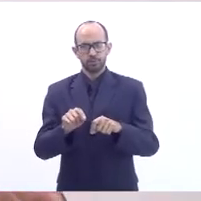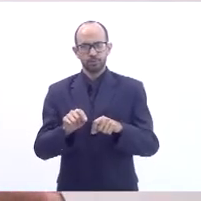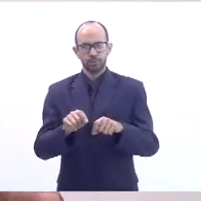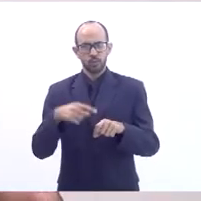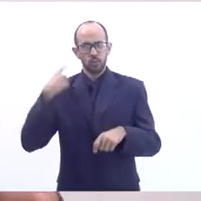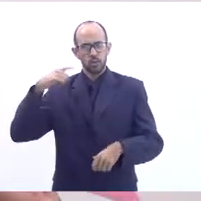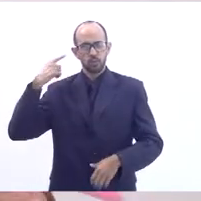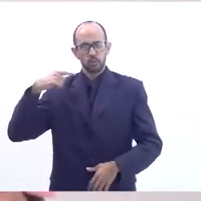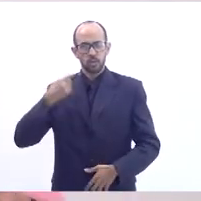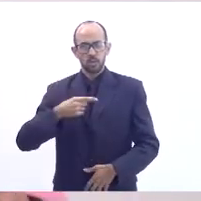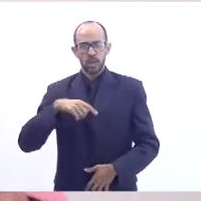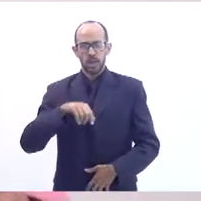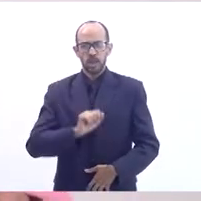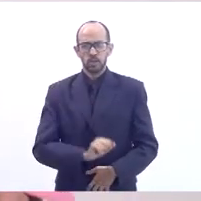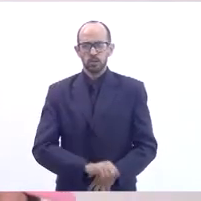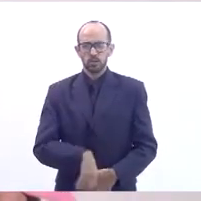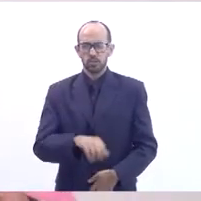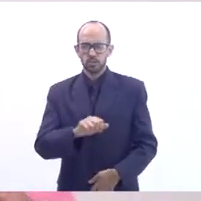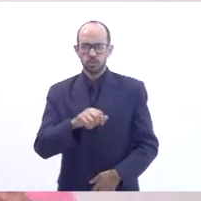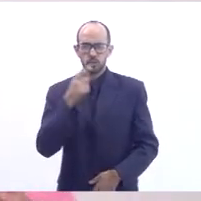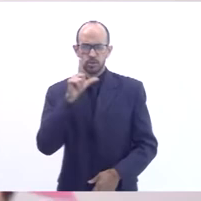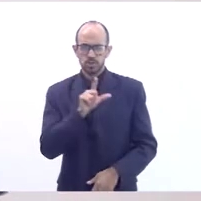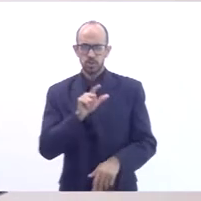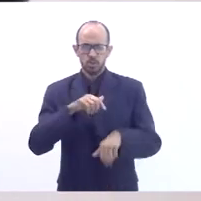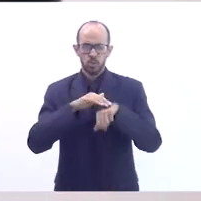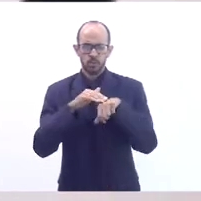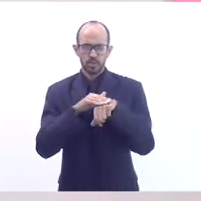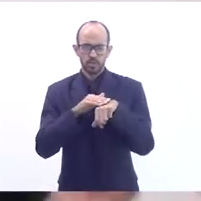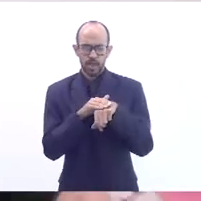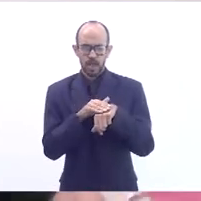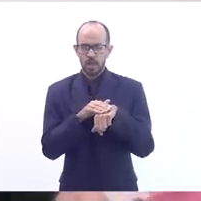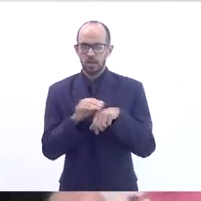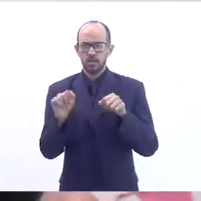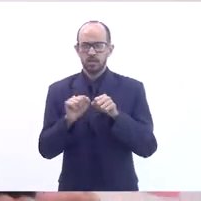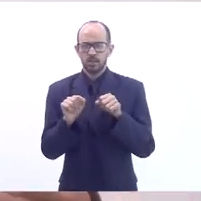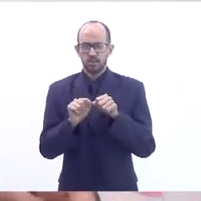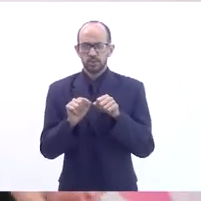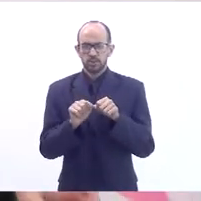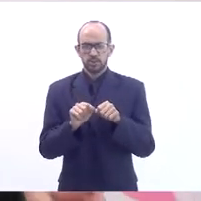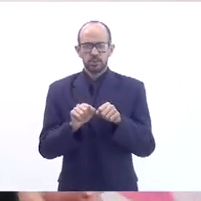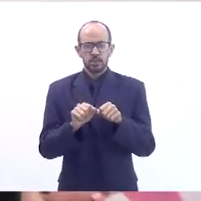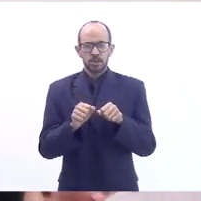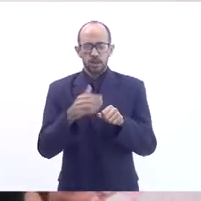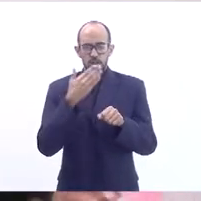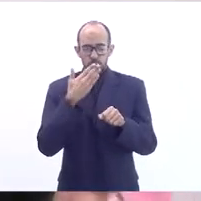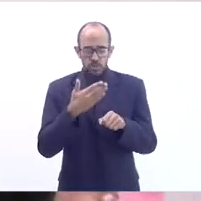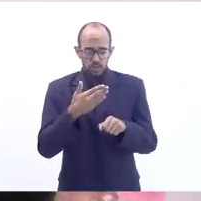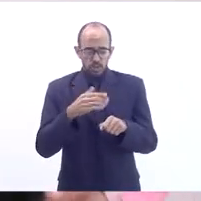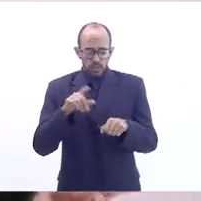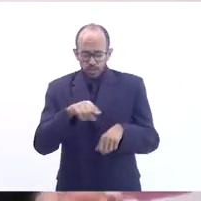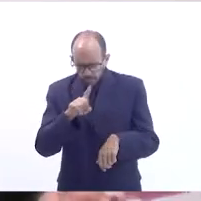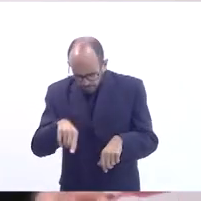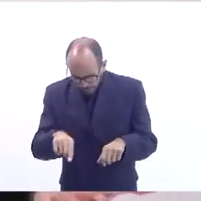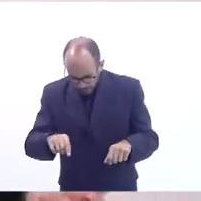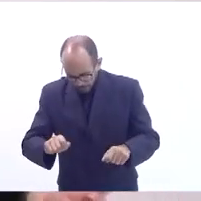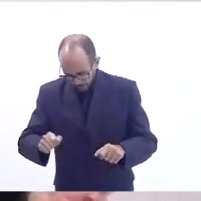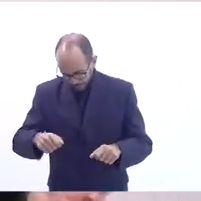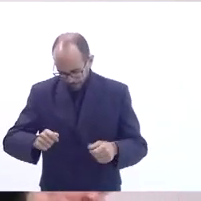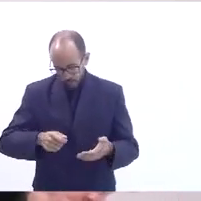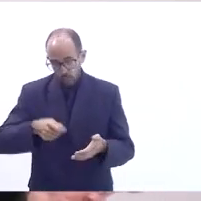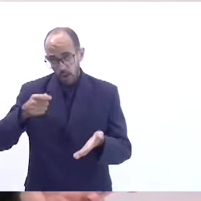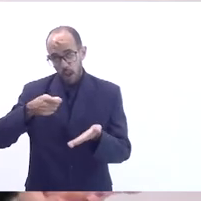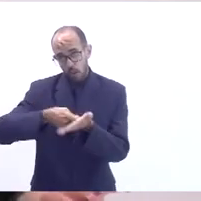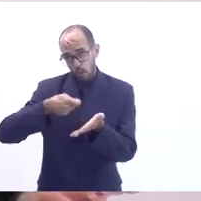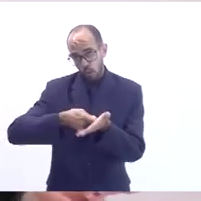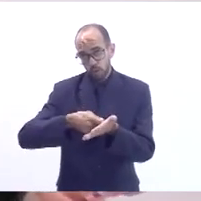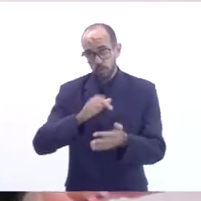advogado da perto conseguiu conversar fazer uma petição e suspenderam mandado E aí olha que que bizarro minha aqui